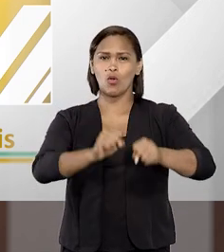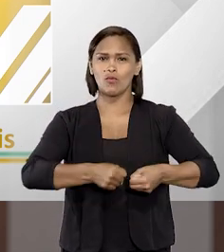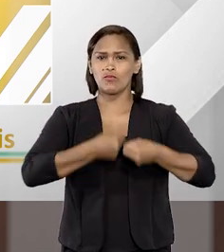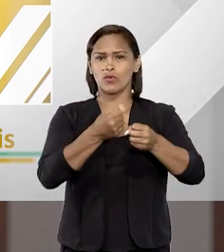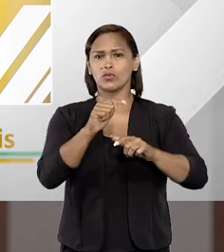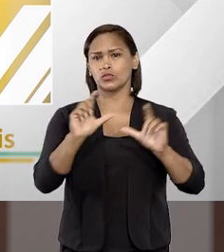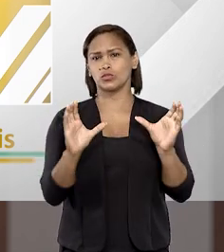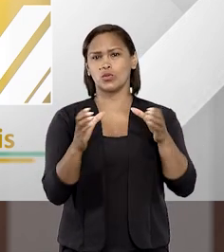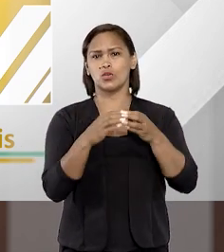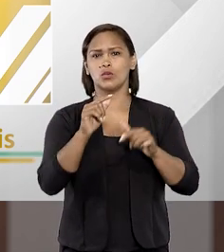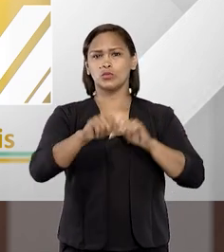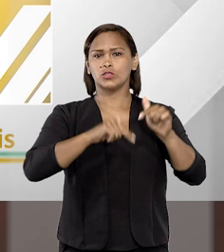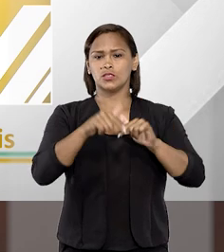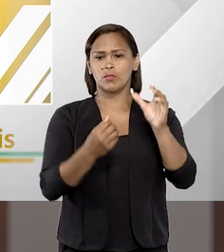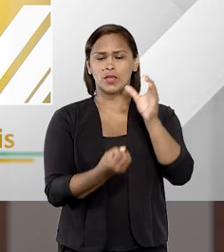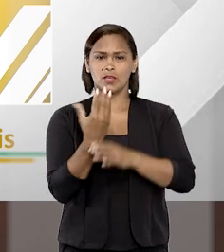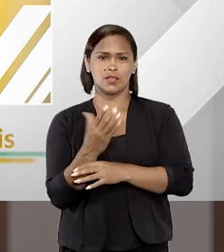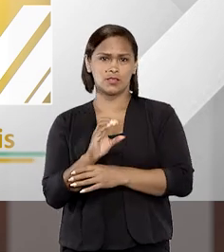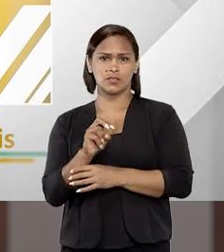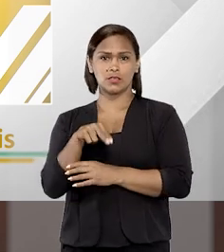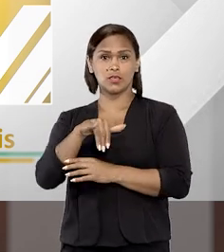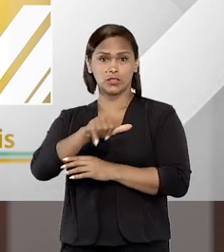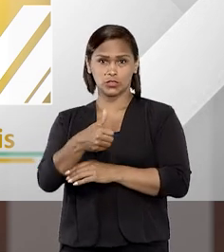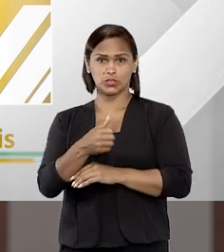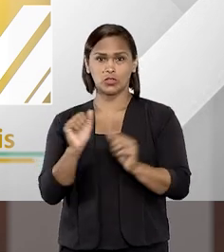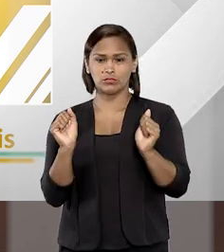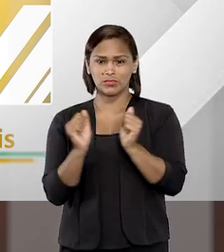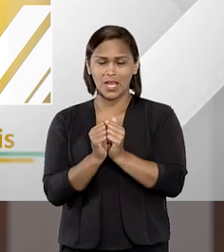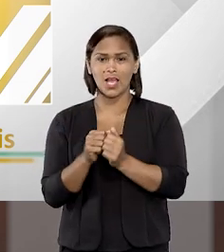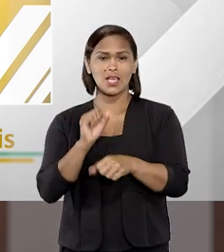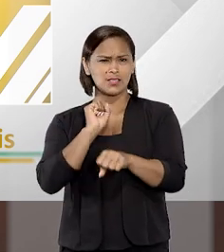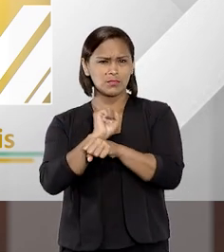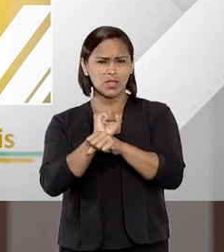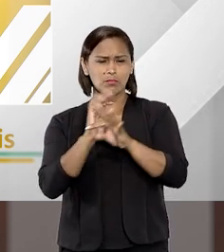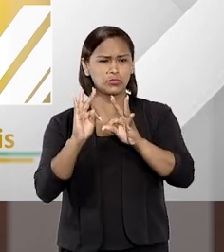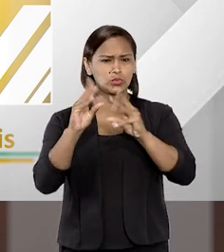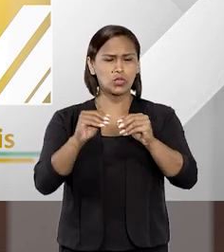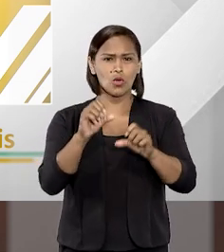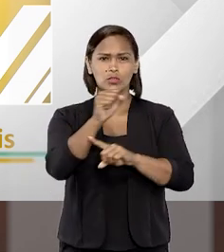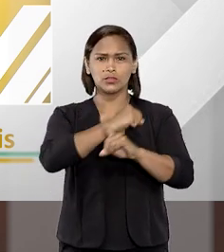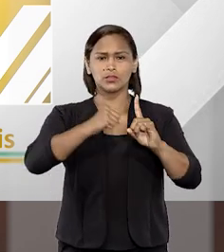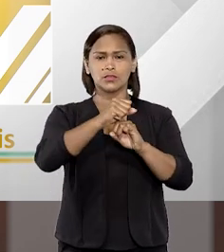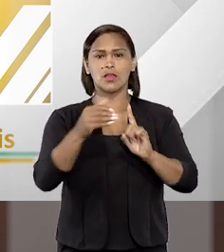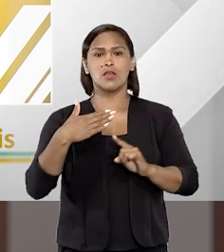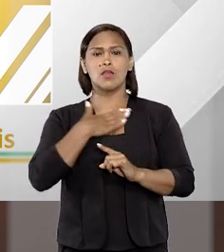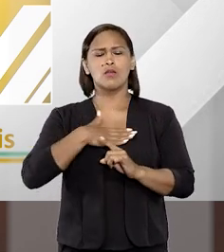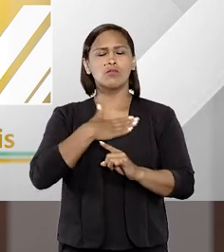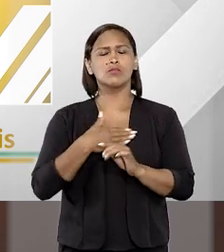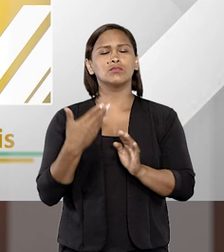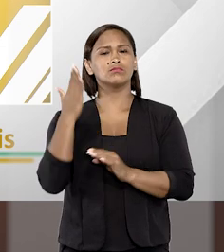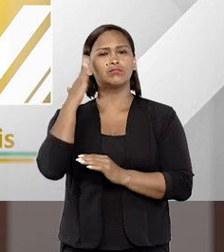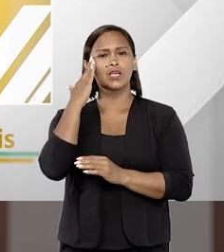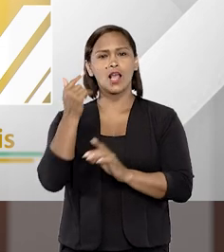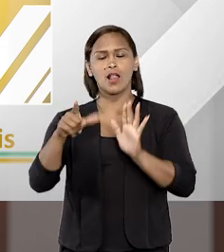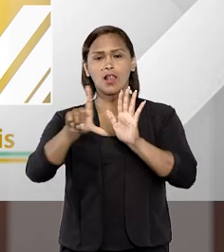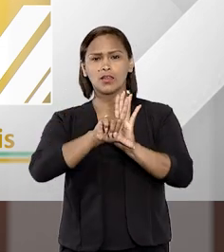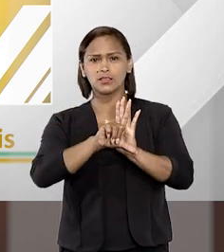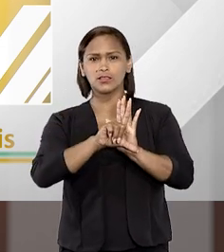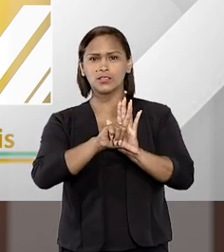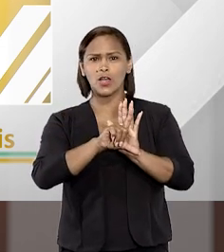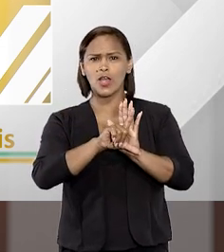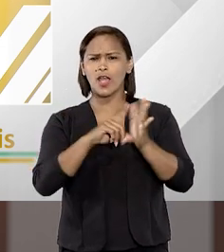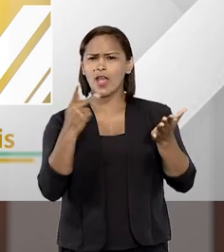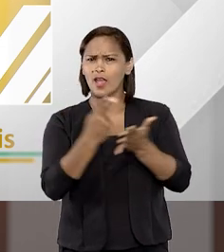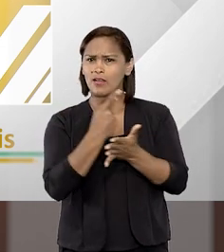esforço do grupo de trabalho criado pelo CNJ tá sendo muito esperado né Eu gostaria de saber do Senhor nossa legislação na opinião do senhor